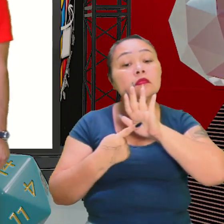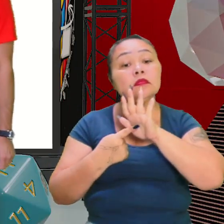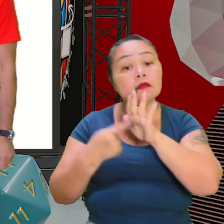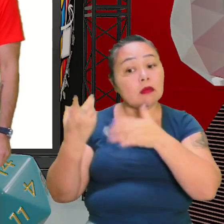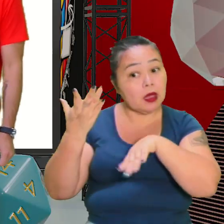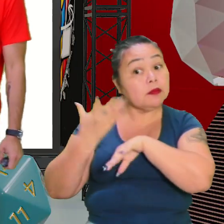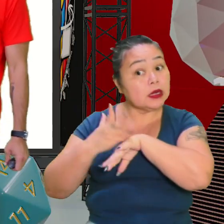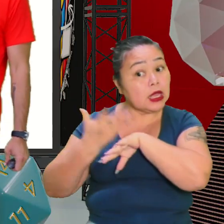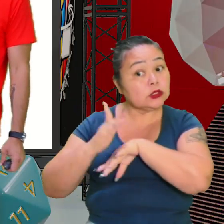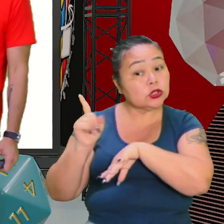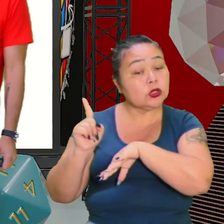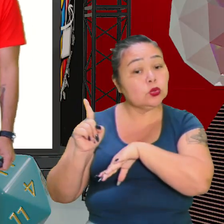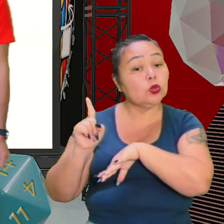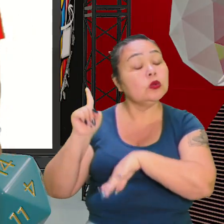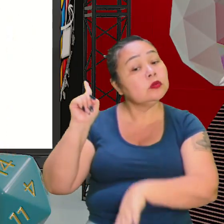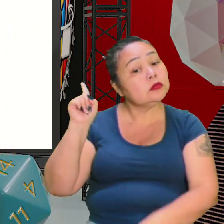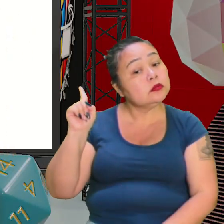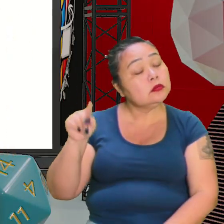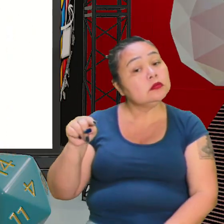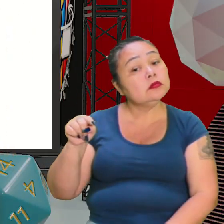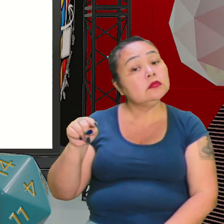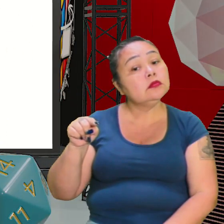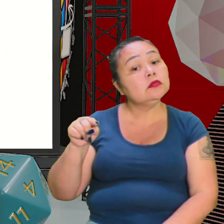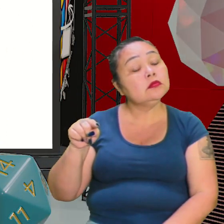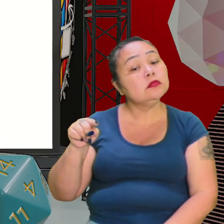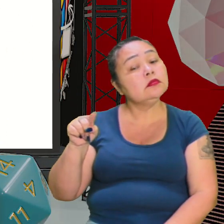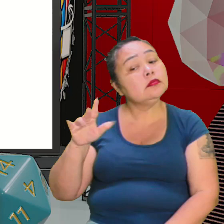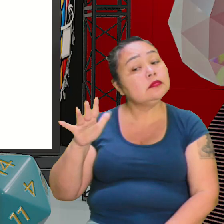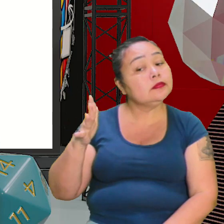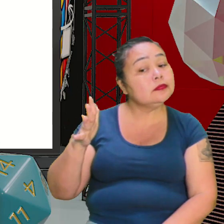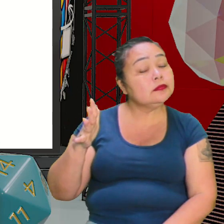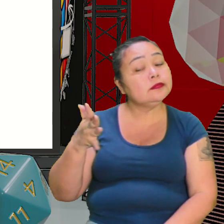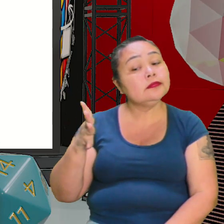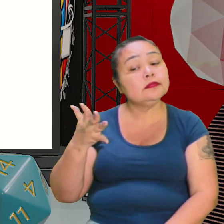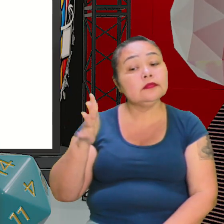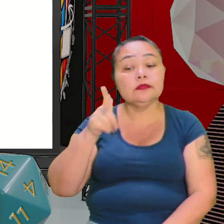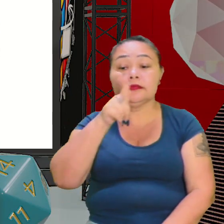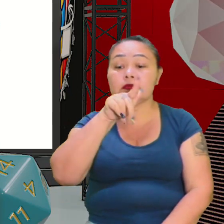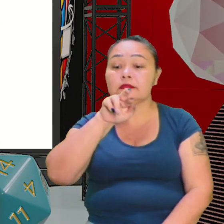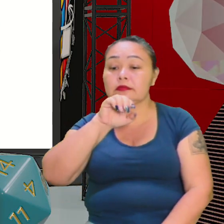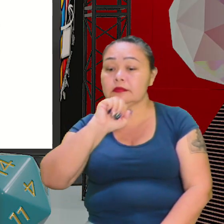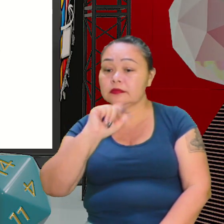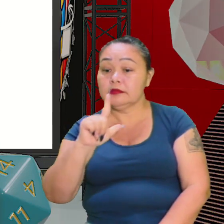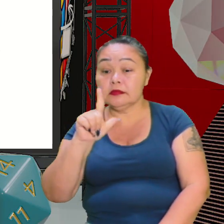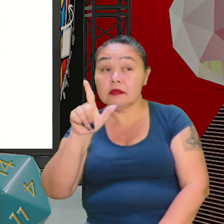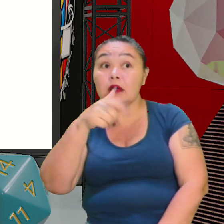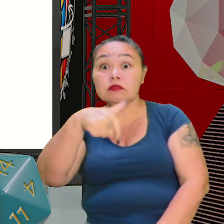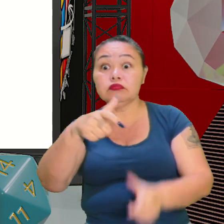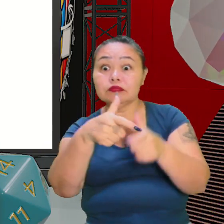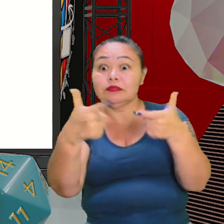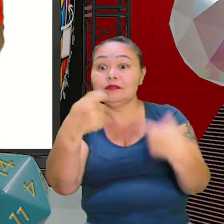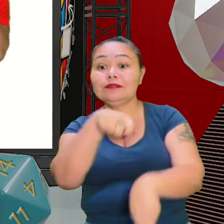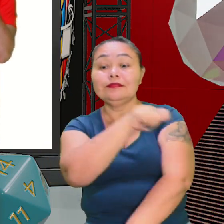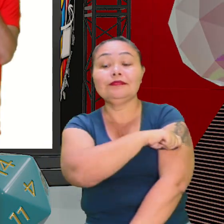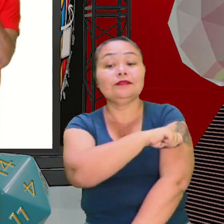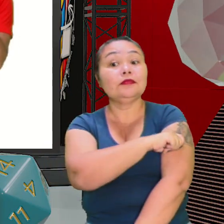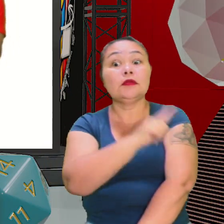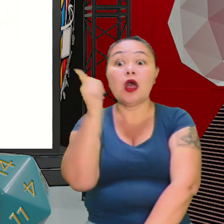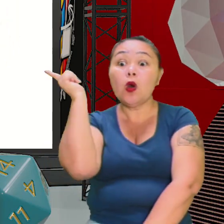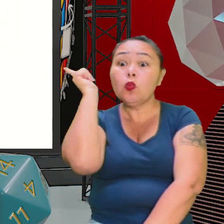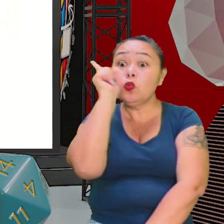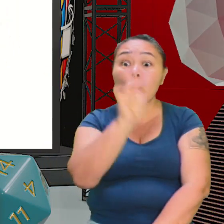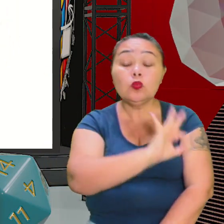de maneira bem prática aquilo que foi meio que geral para muitos estudantes. Não